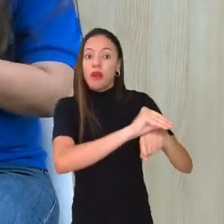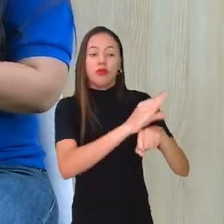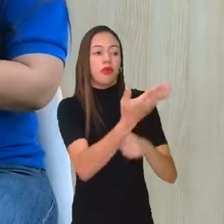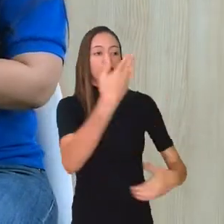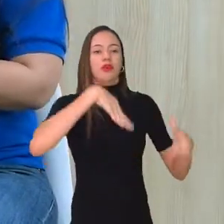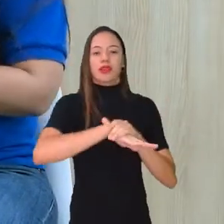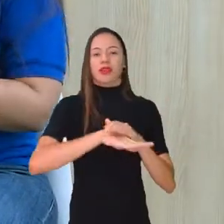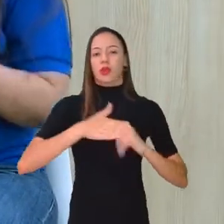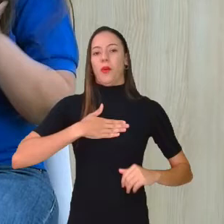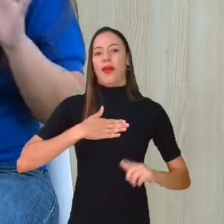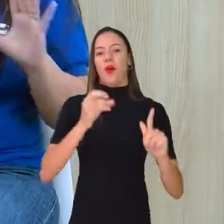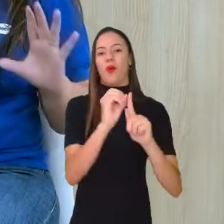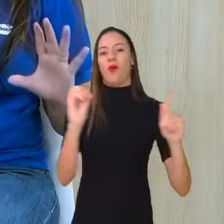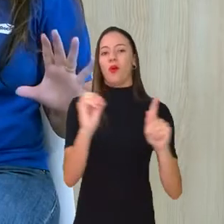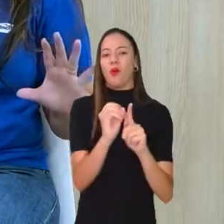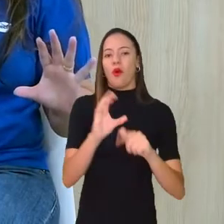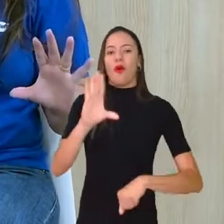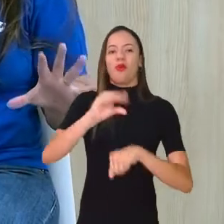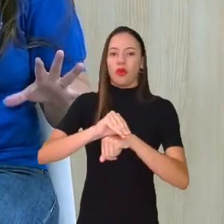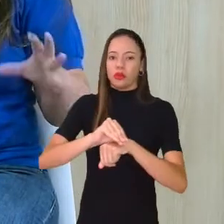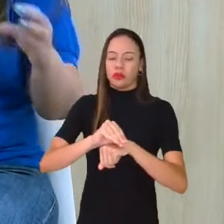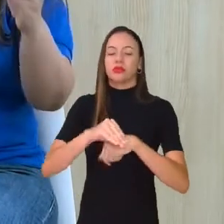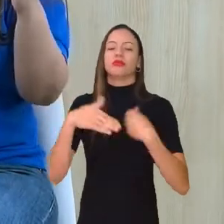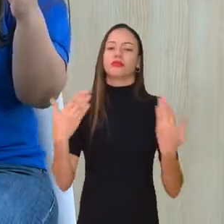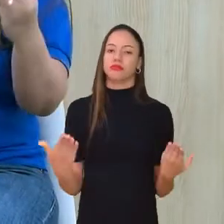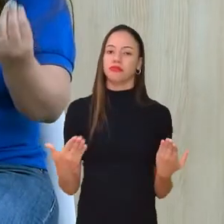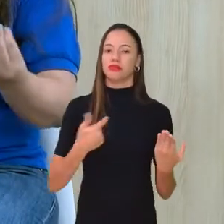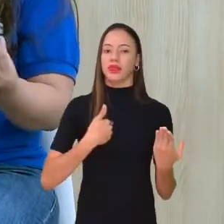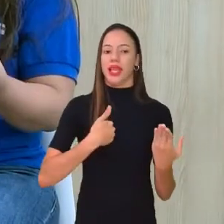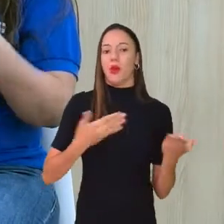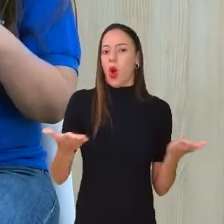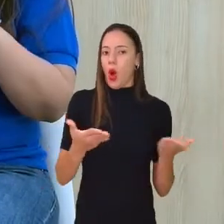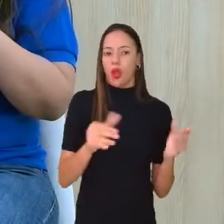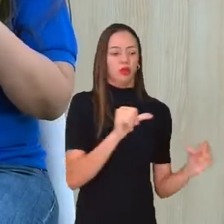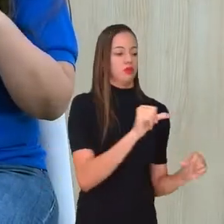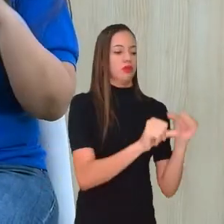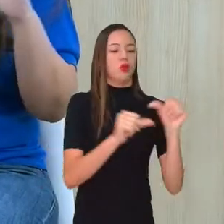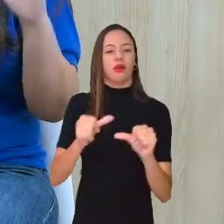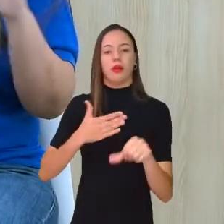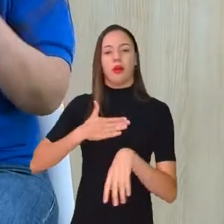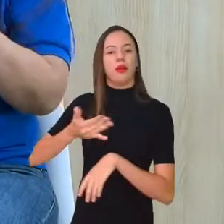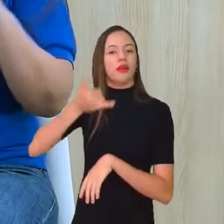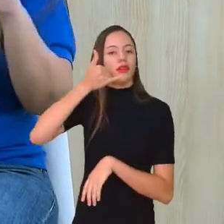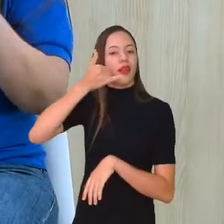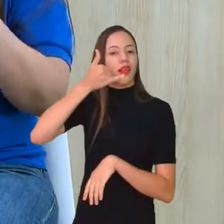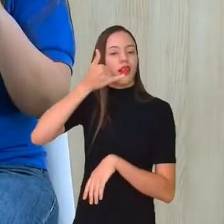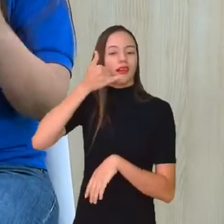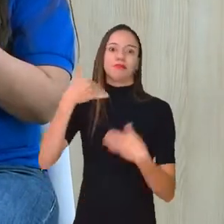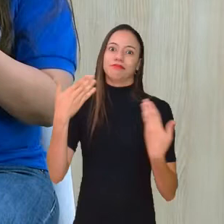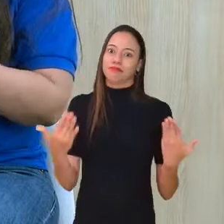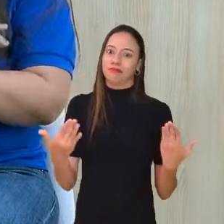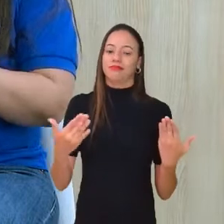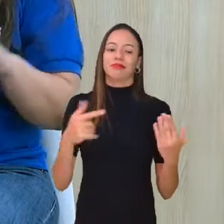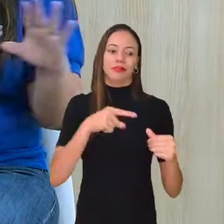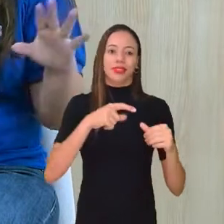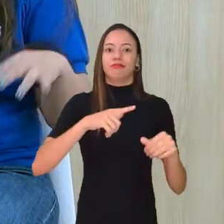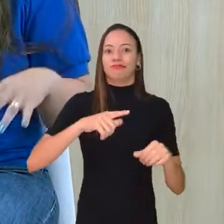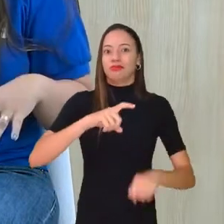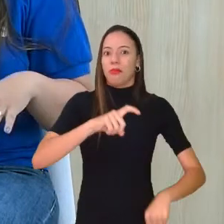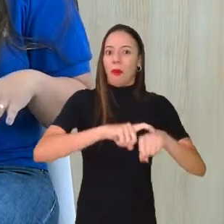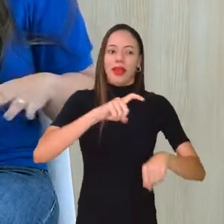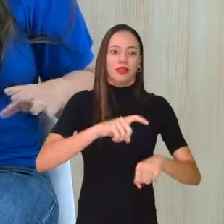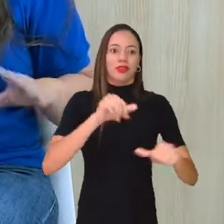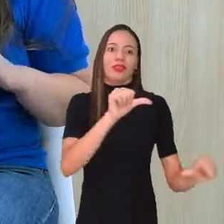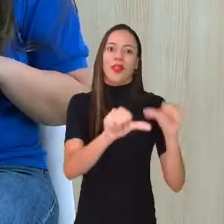Google Fotos. Isso. Então, eu passei por um agora de trocar o celular, né? Aquela coisa, deu a hora dele, ele parou, a